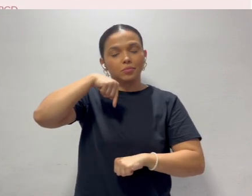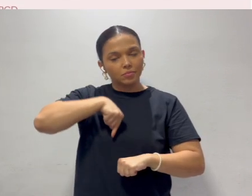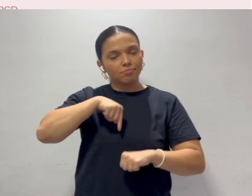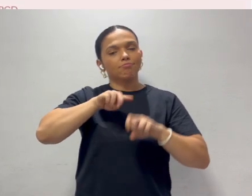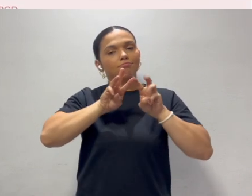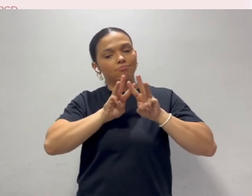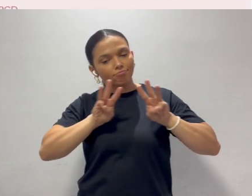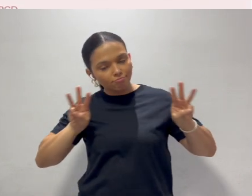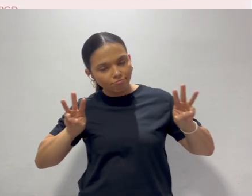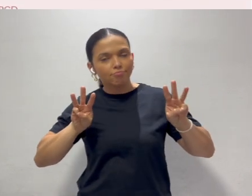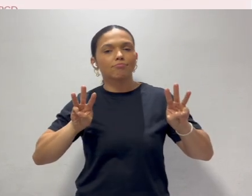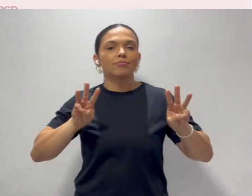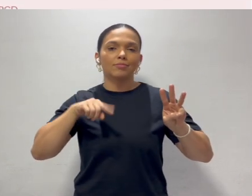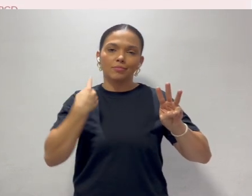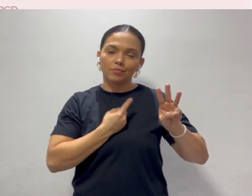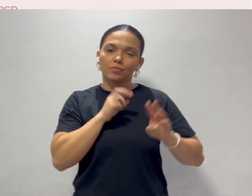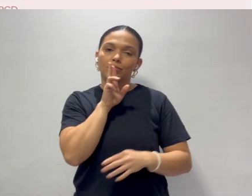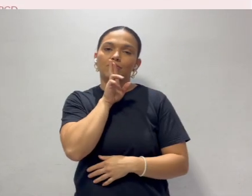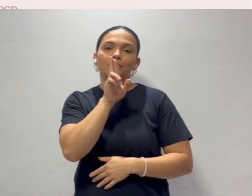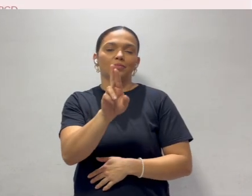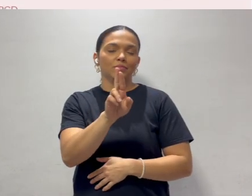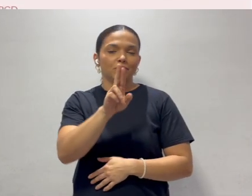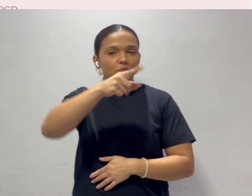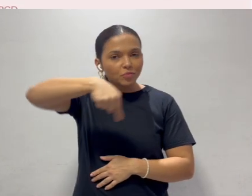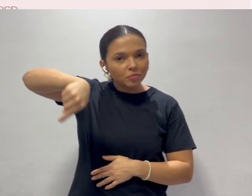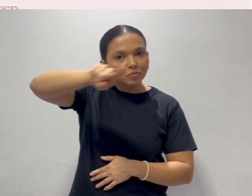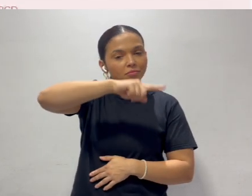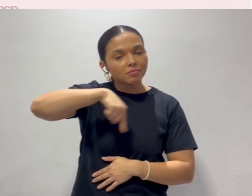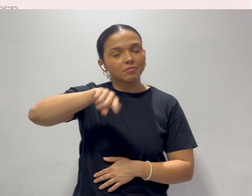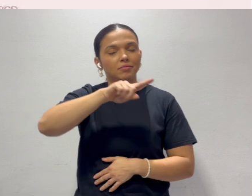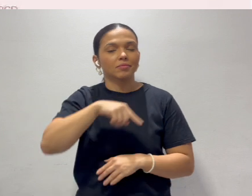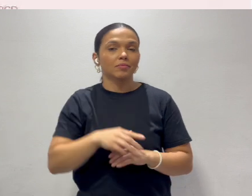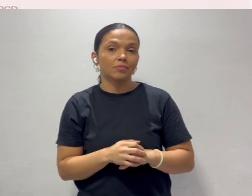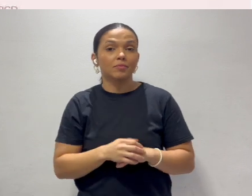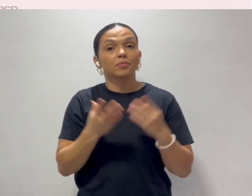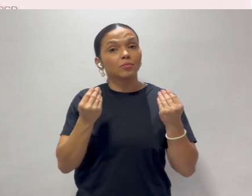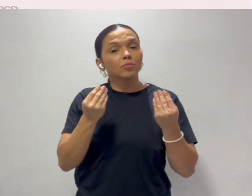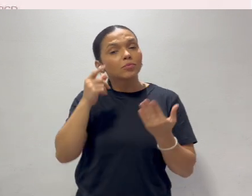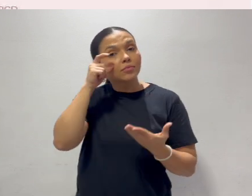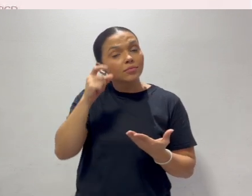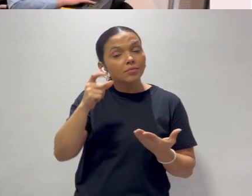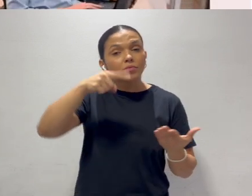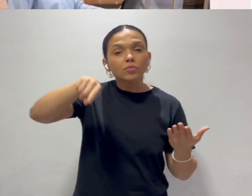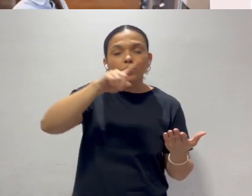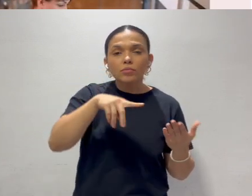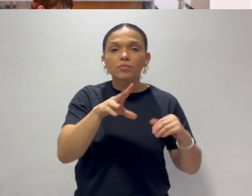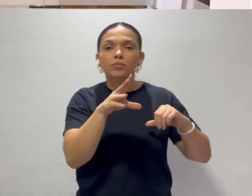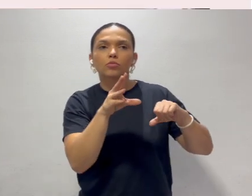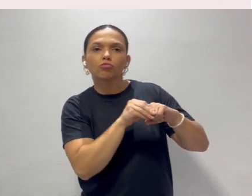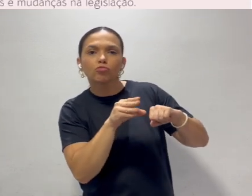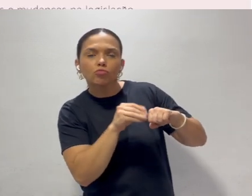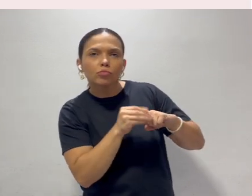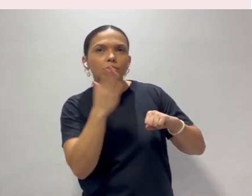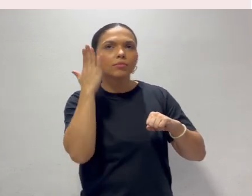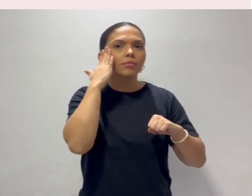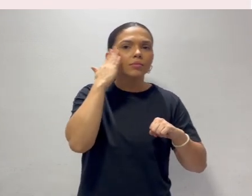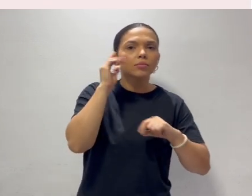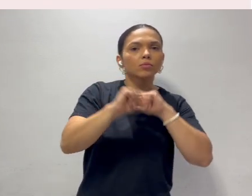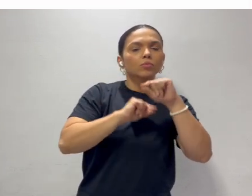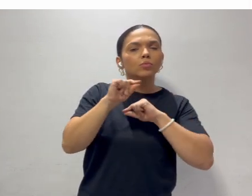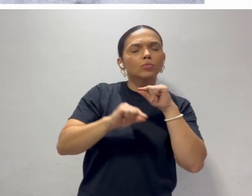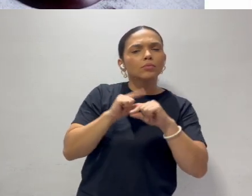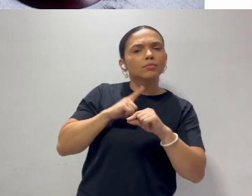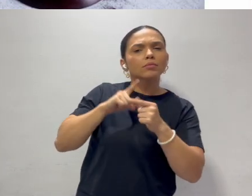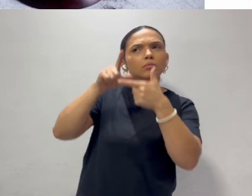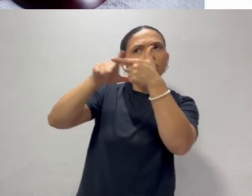nesse site, que com certeza a gente vai estar respondendo vocês, tá? E é muito interessante vocês estarem sabendo o que está